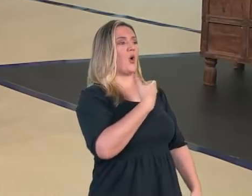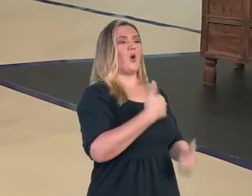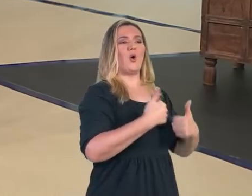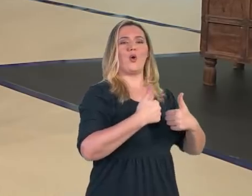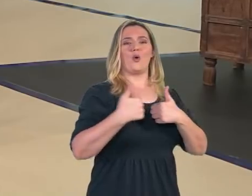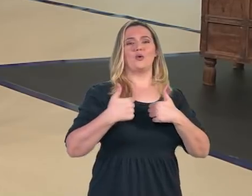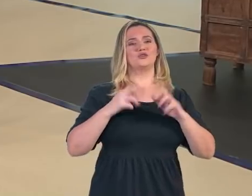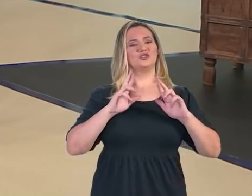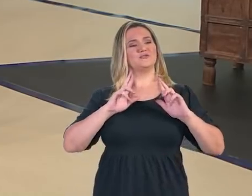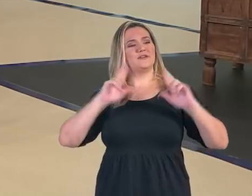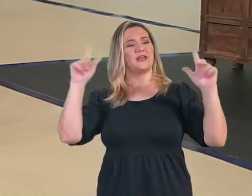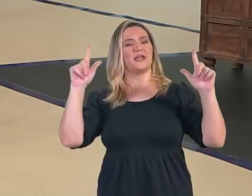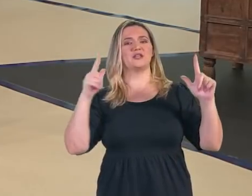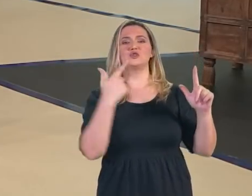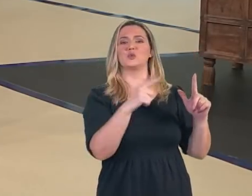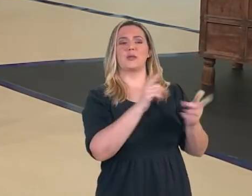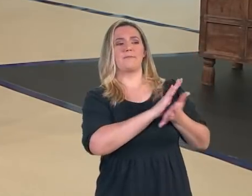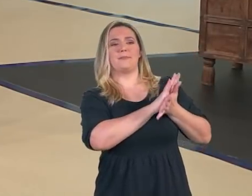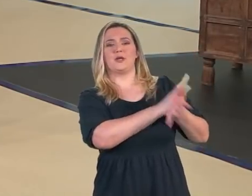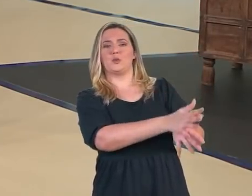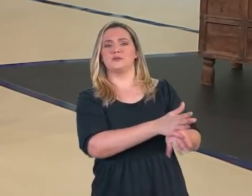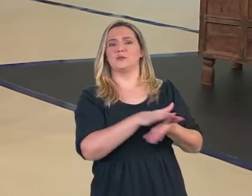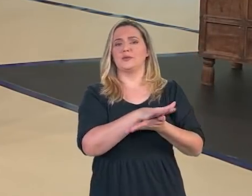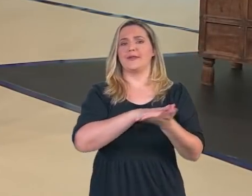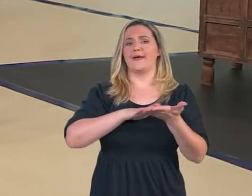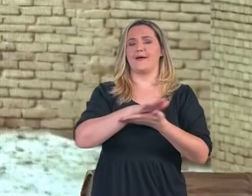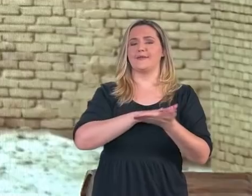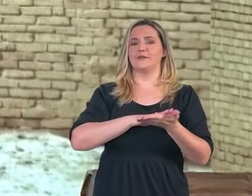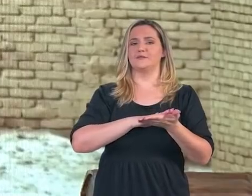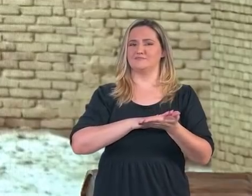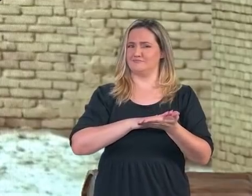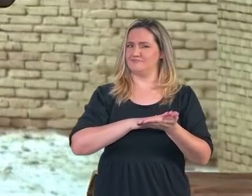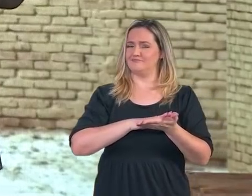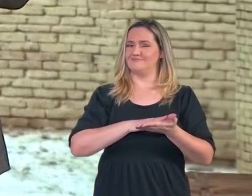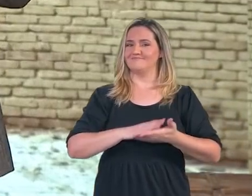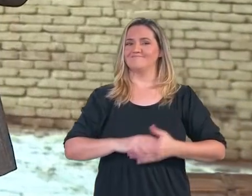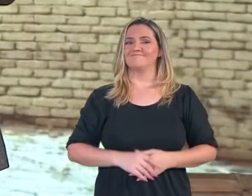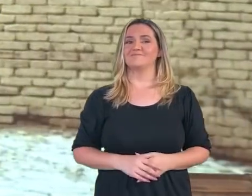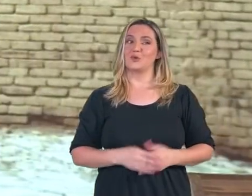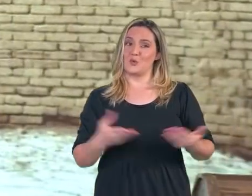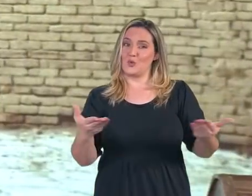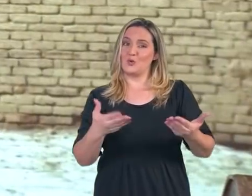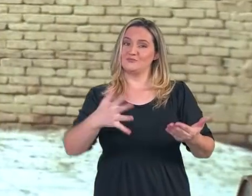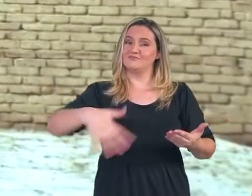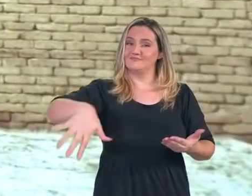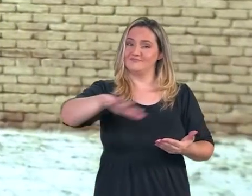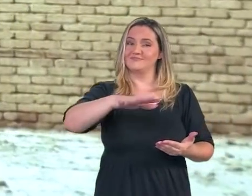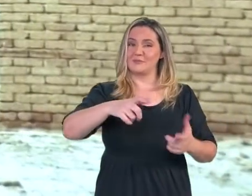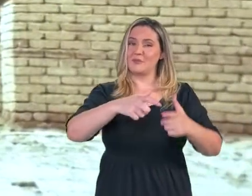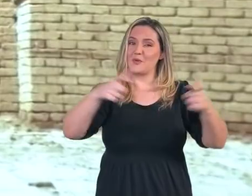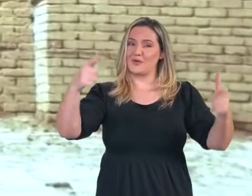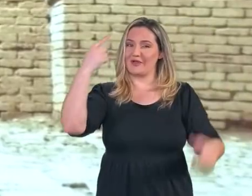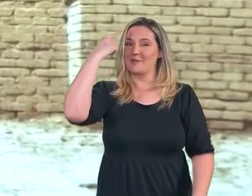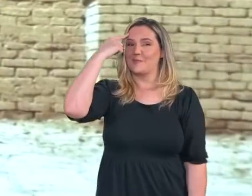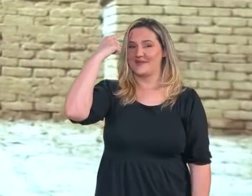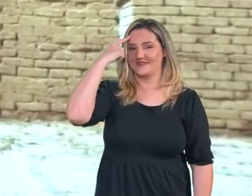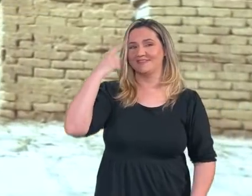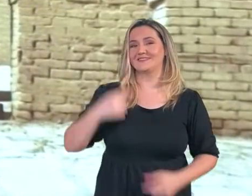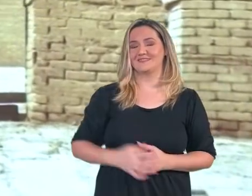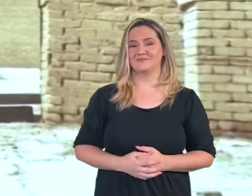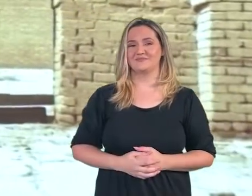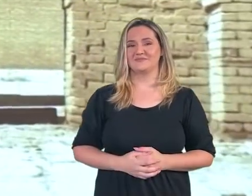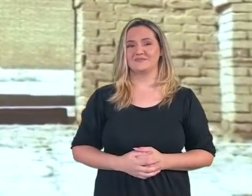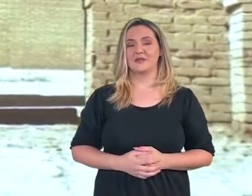gente diferente, que não tinham fanatismo religioso. Bem, este é o pensamento moderno. Muitas vezes as pessoas pensam